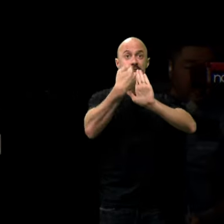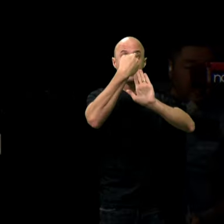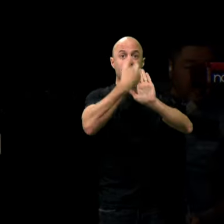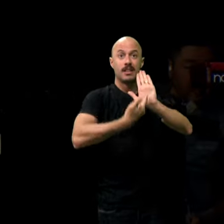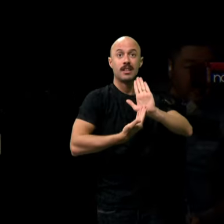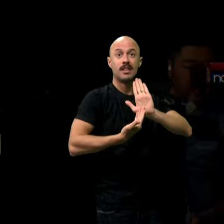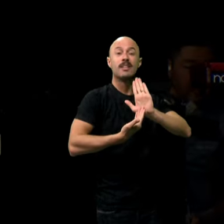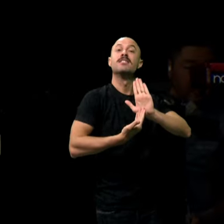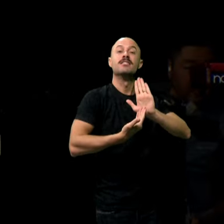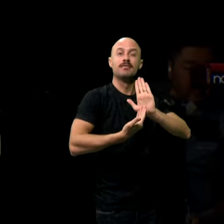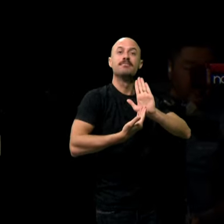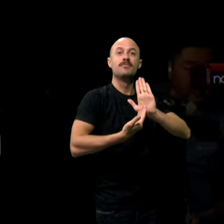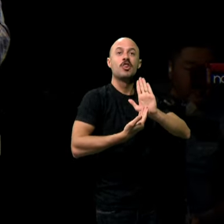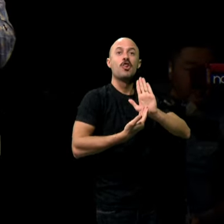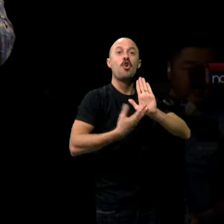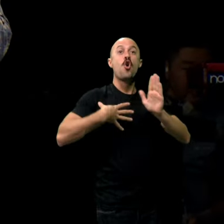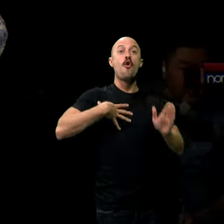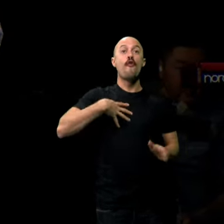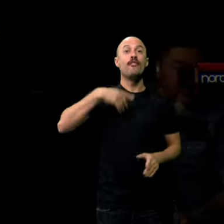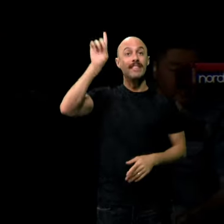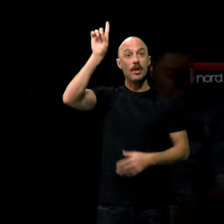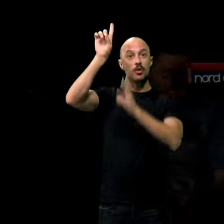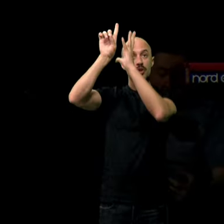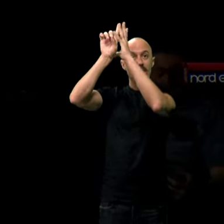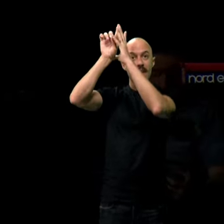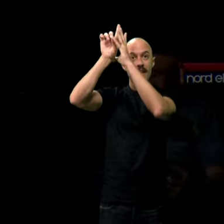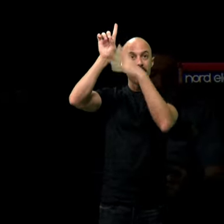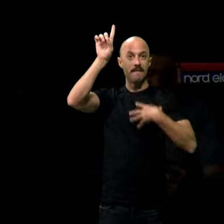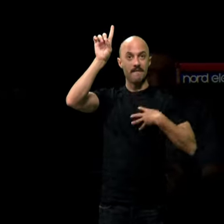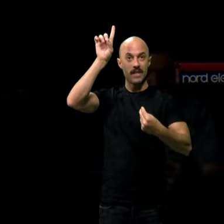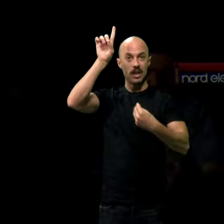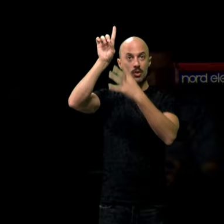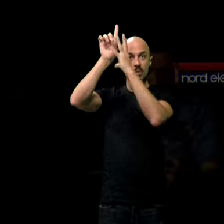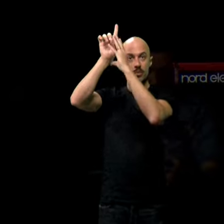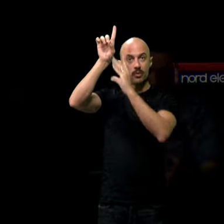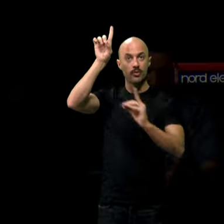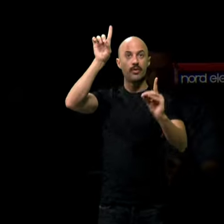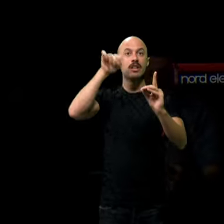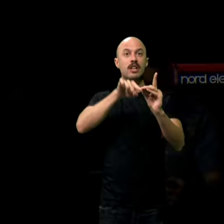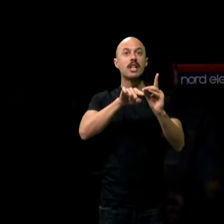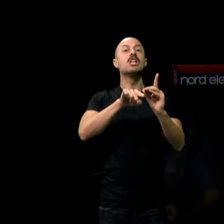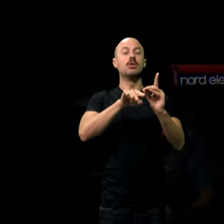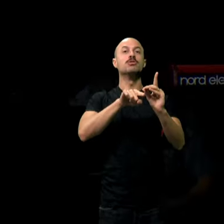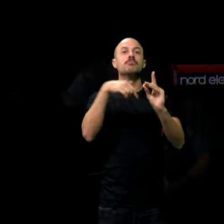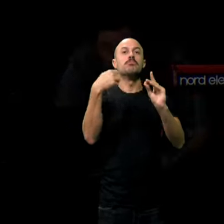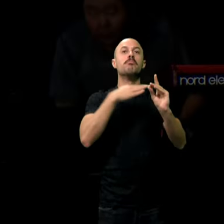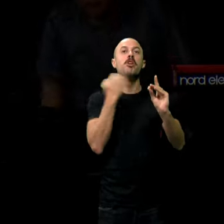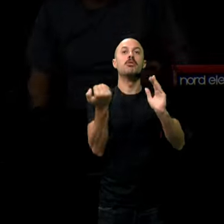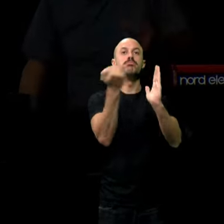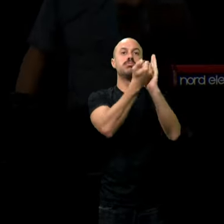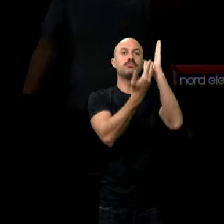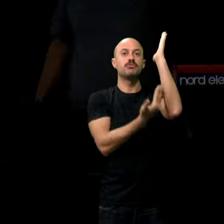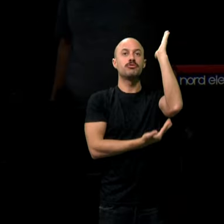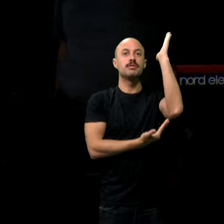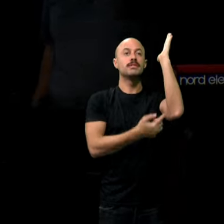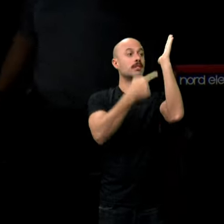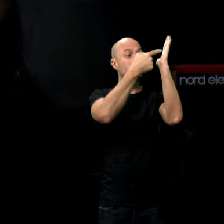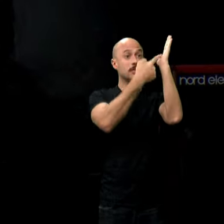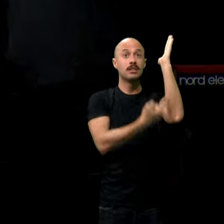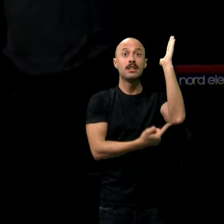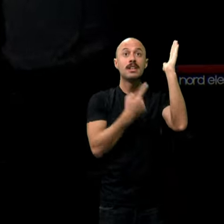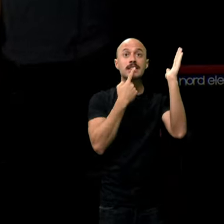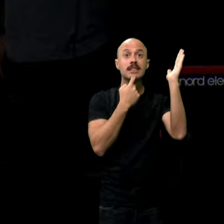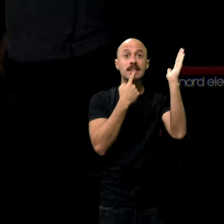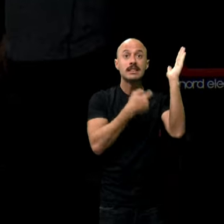para cumprir cada uma das promessas que estão aí. Se você entender isso, você vai se colocar em pé nesta tarde e vai